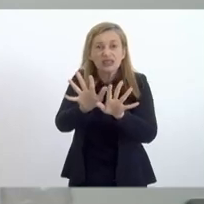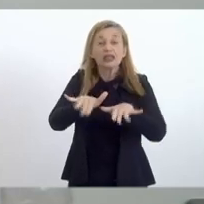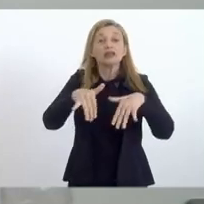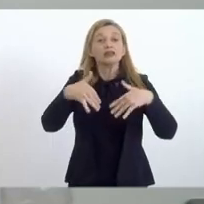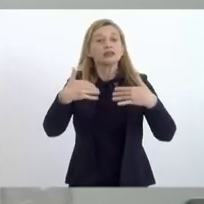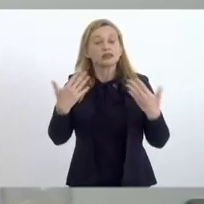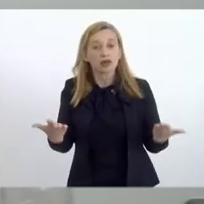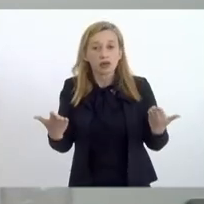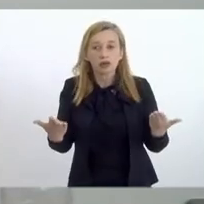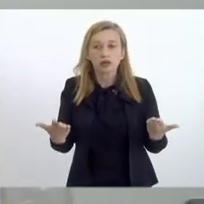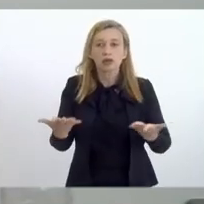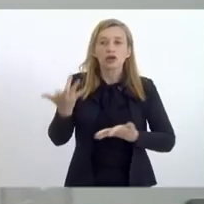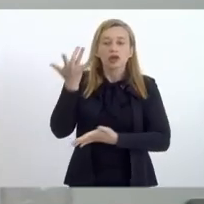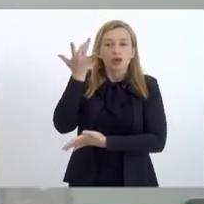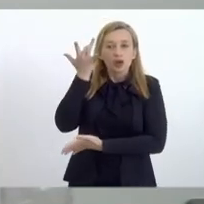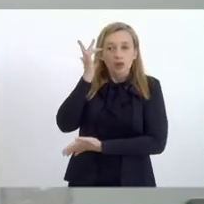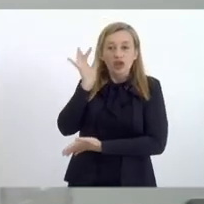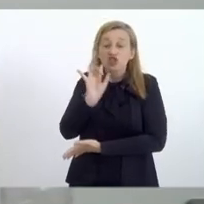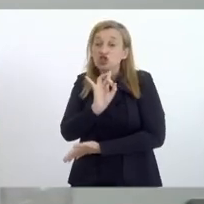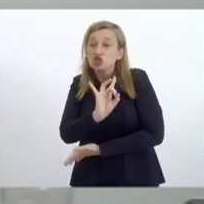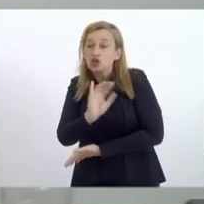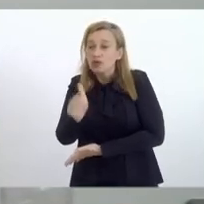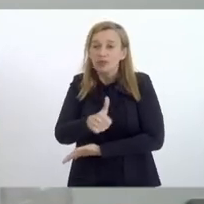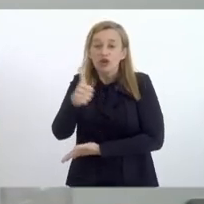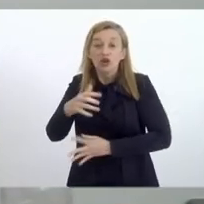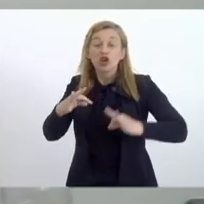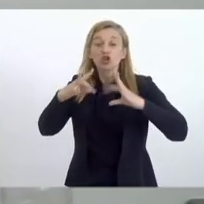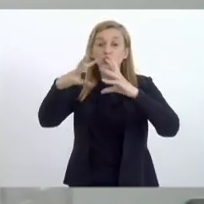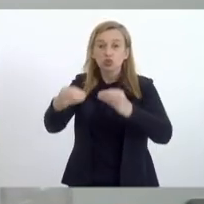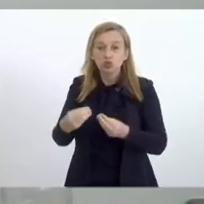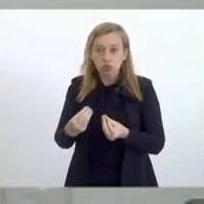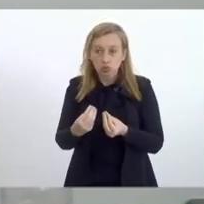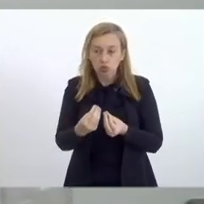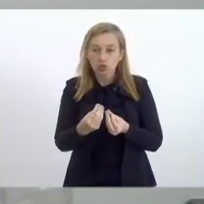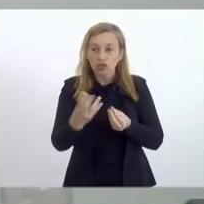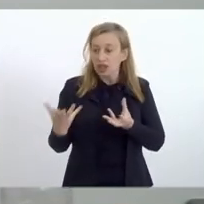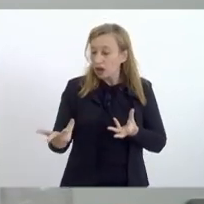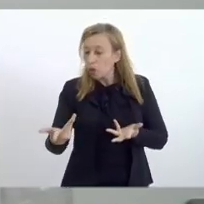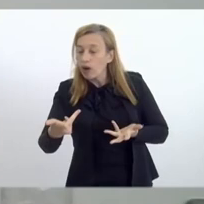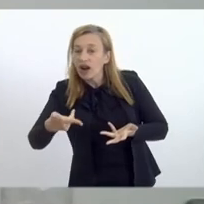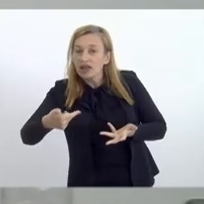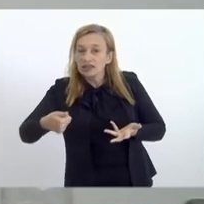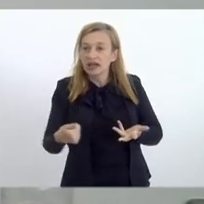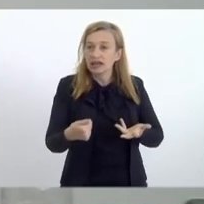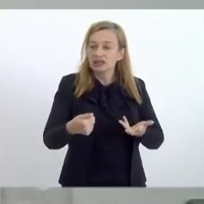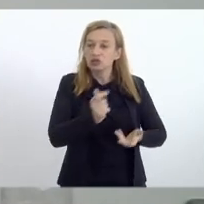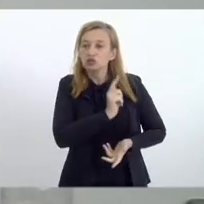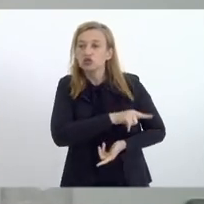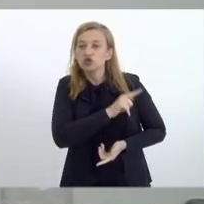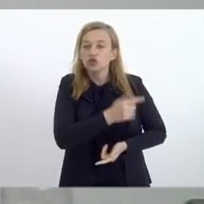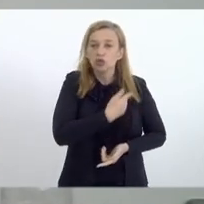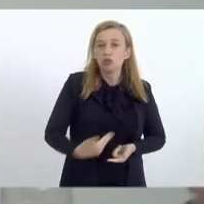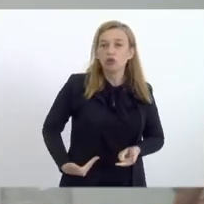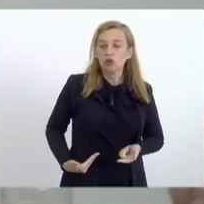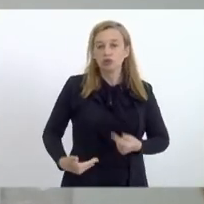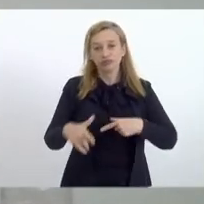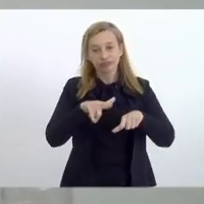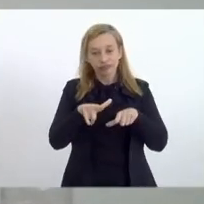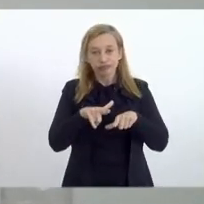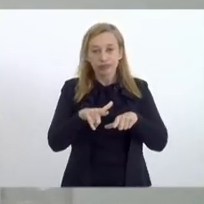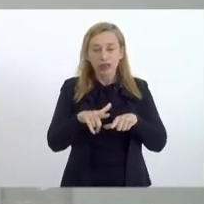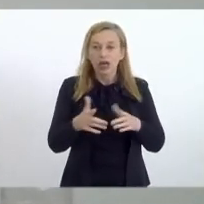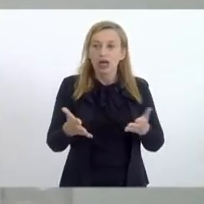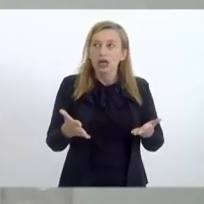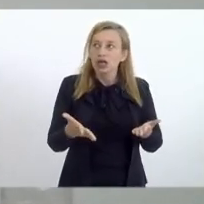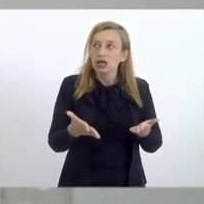isso, eu acho que só ratifica todo o seu discurso no que diz respeito à qualidade do gestor público de carreira, e